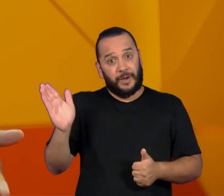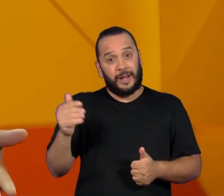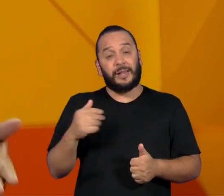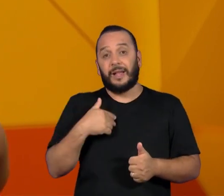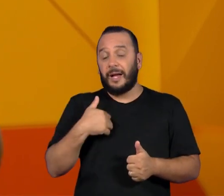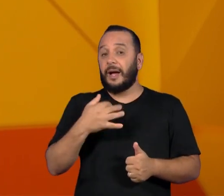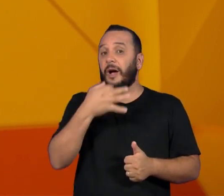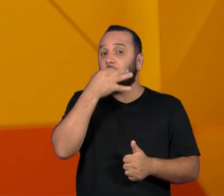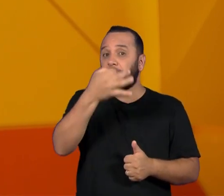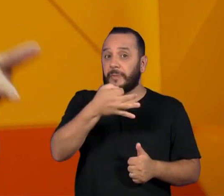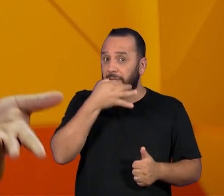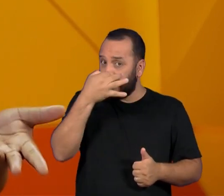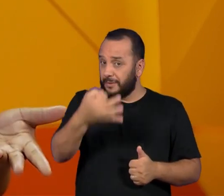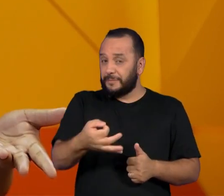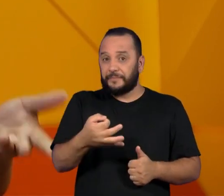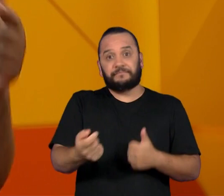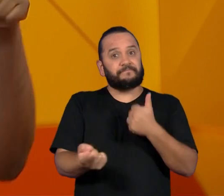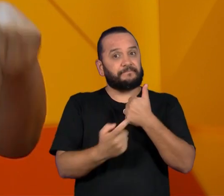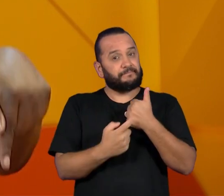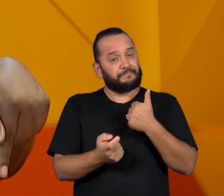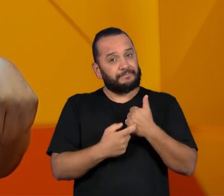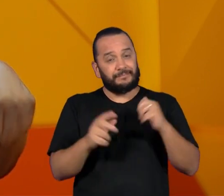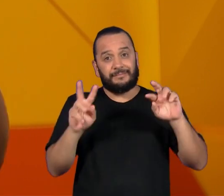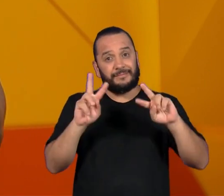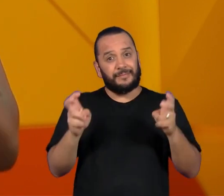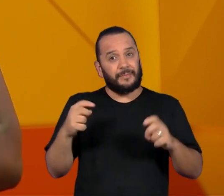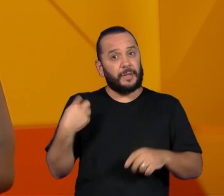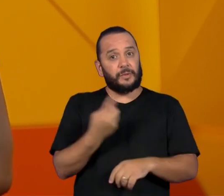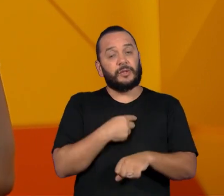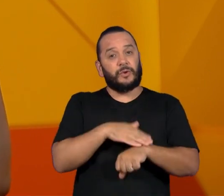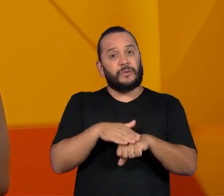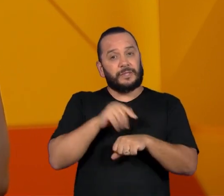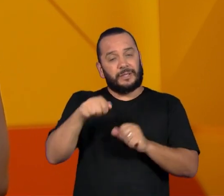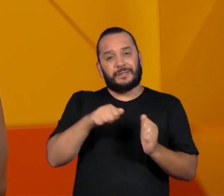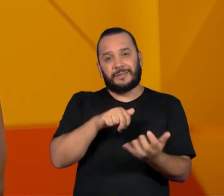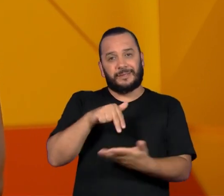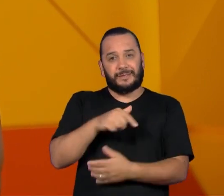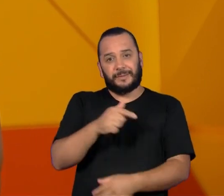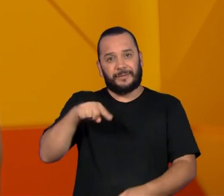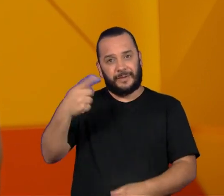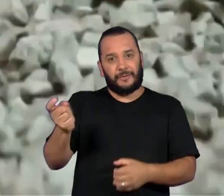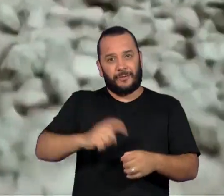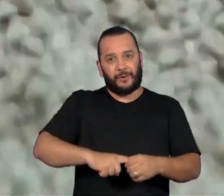sua sugestão, tema para a gente conversar aqui no Estação Livre. E semana que vem eu volto.